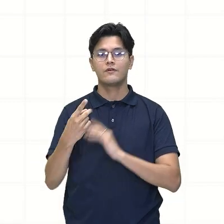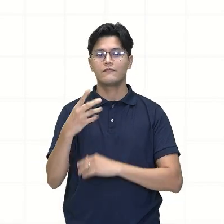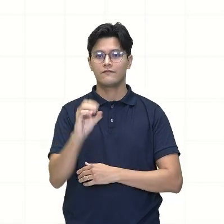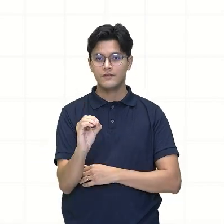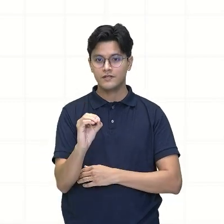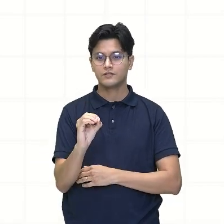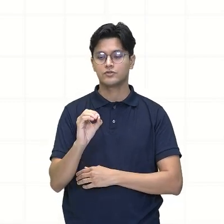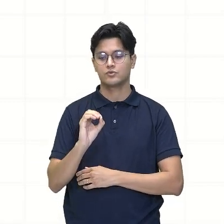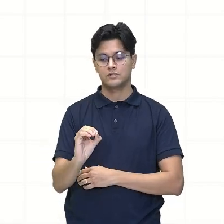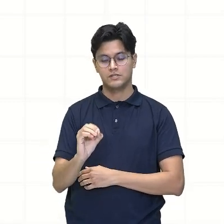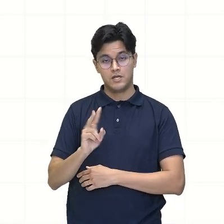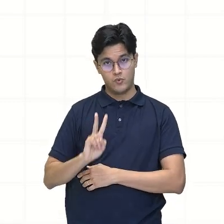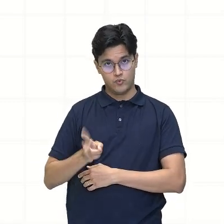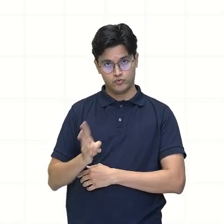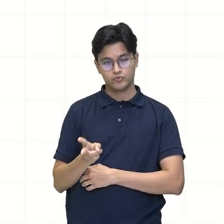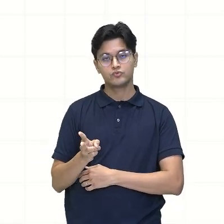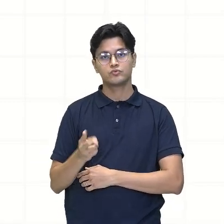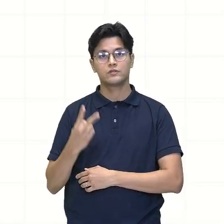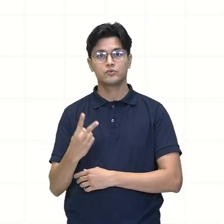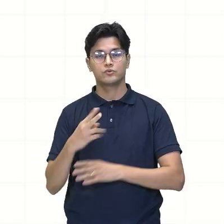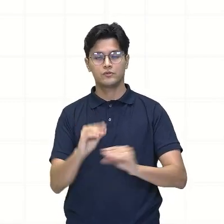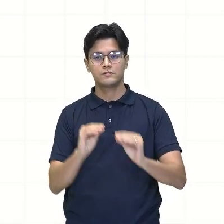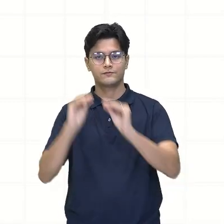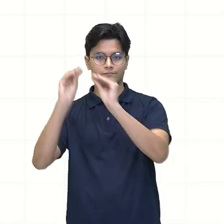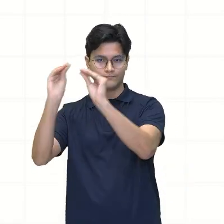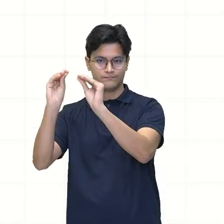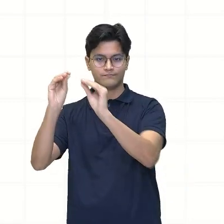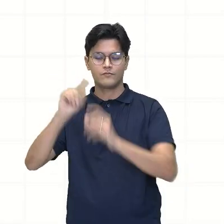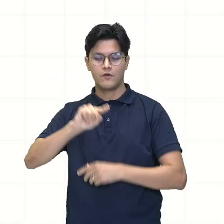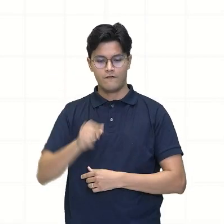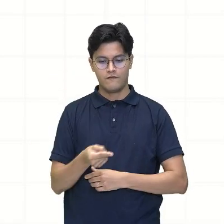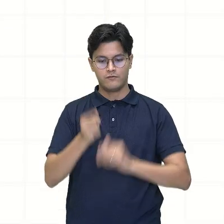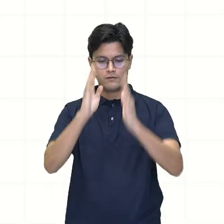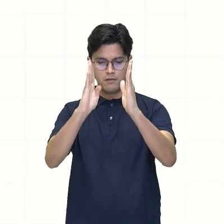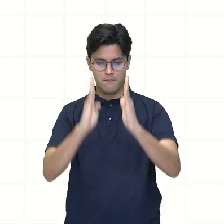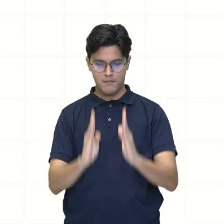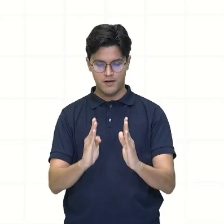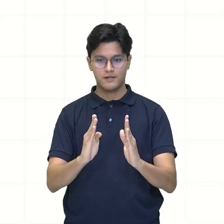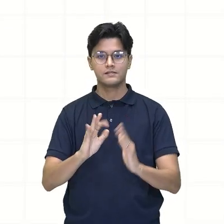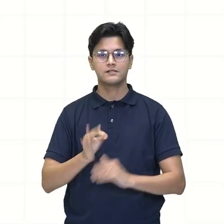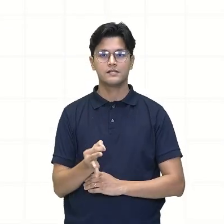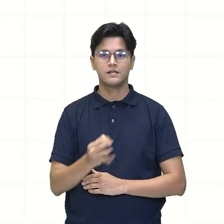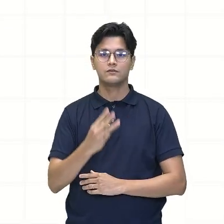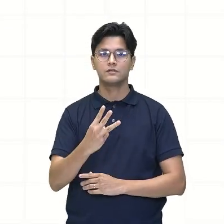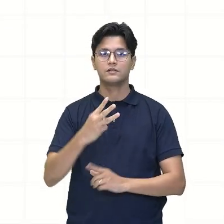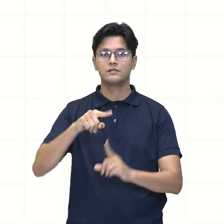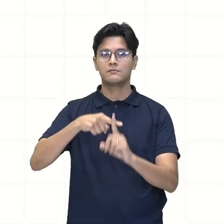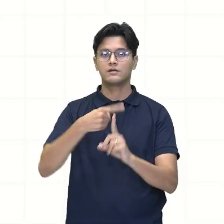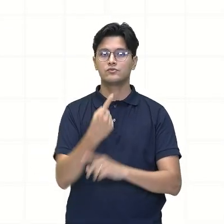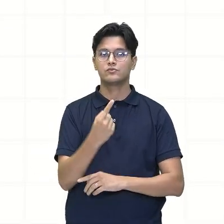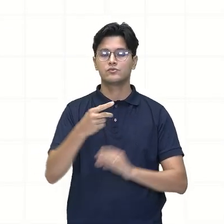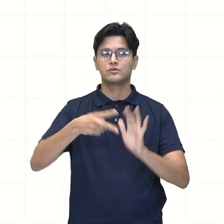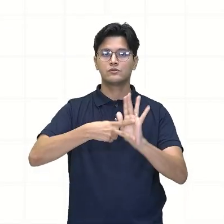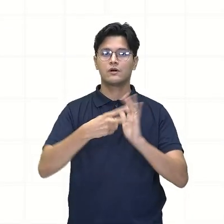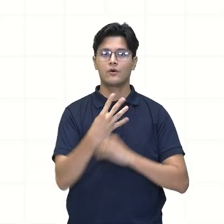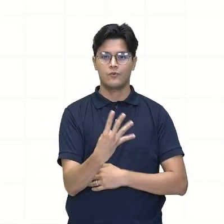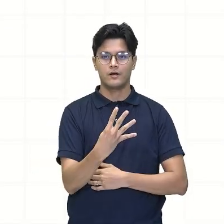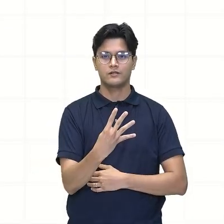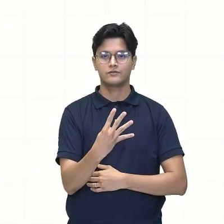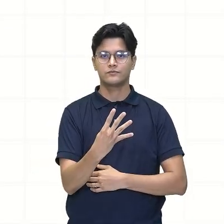2, a vírgula já na mesma direção. 3 mais 1, 4. 4 mais 4,